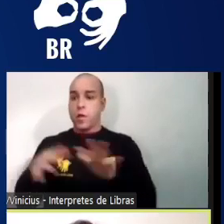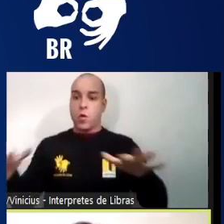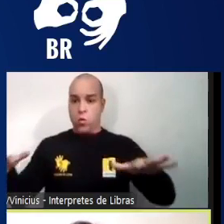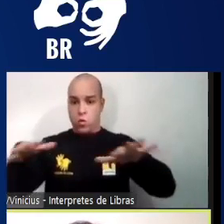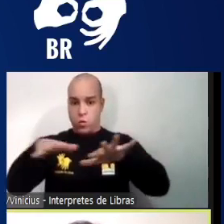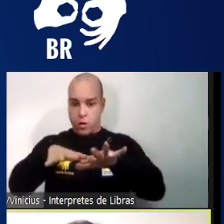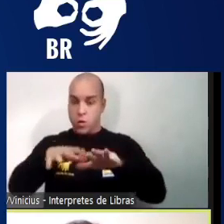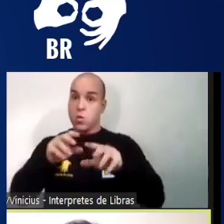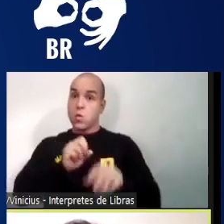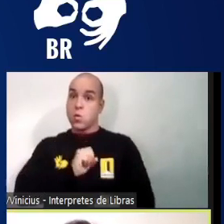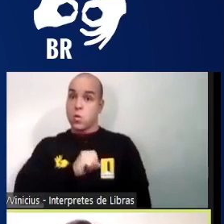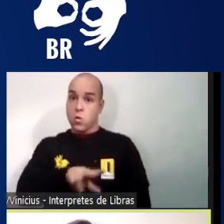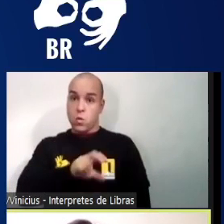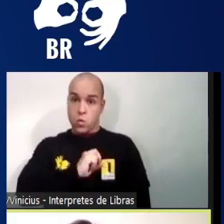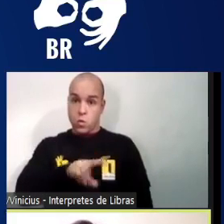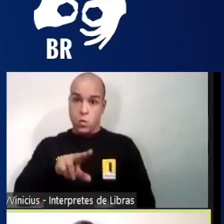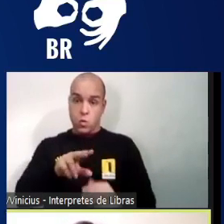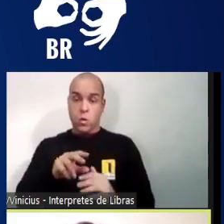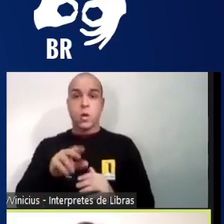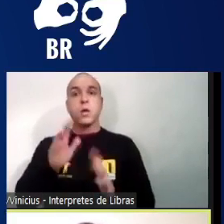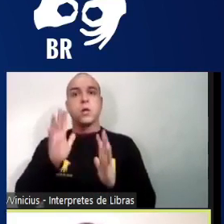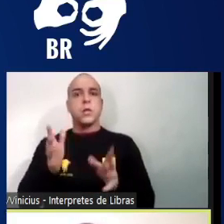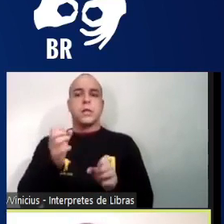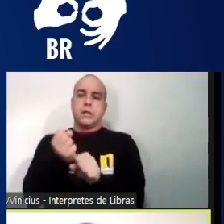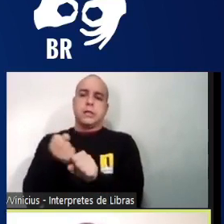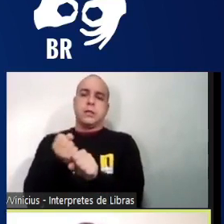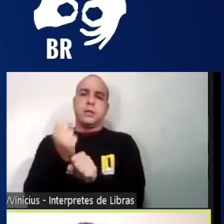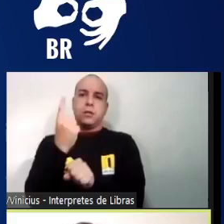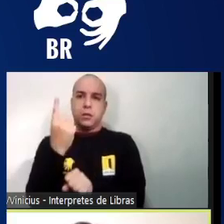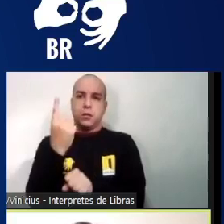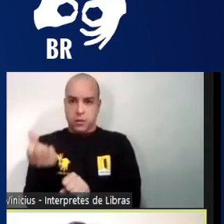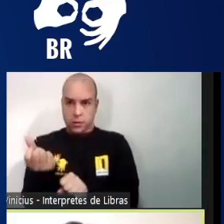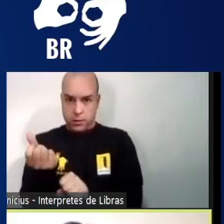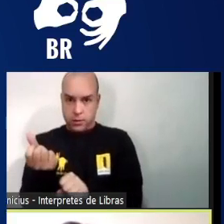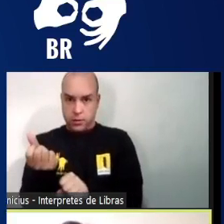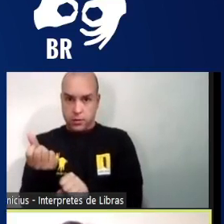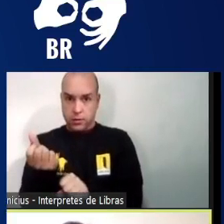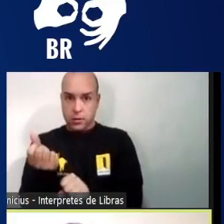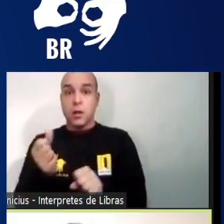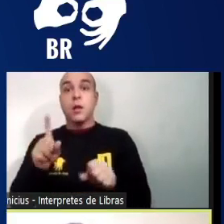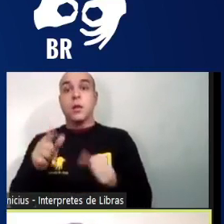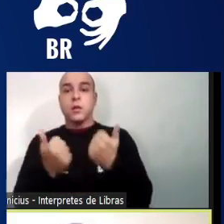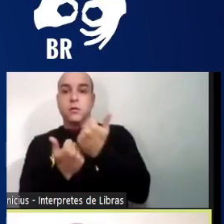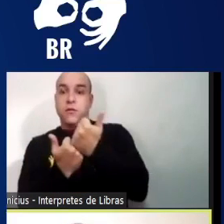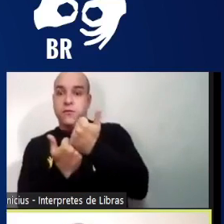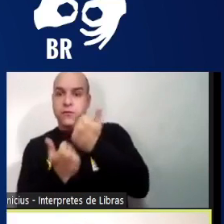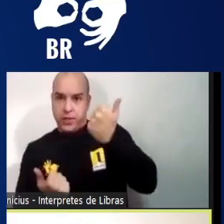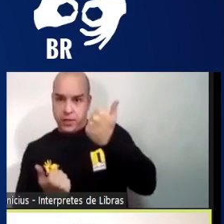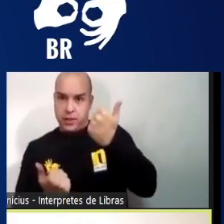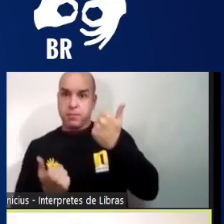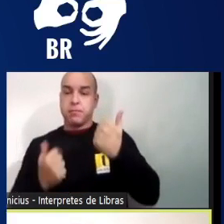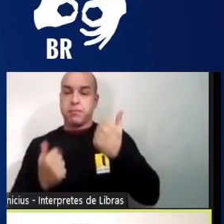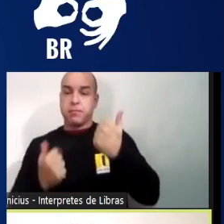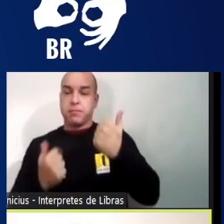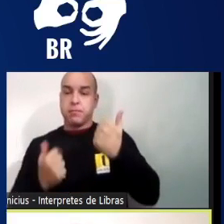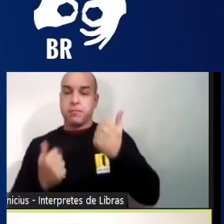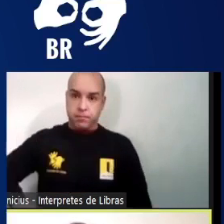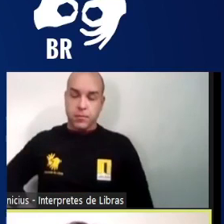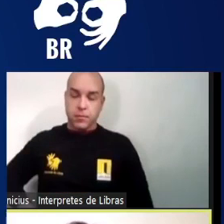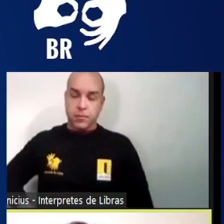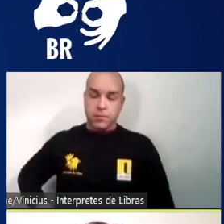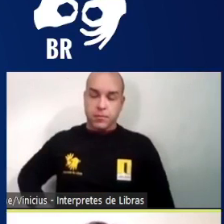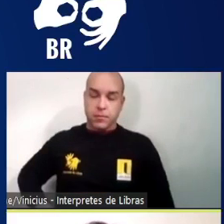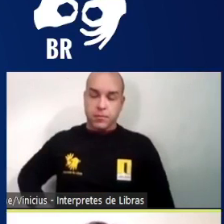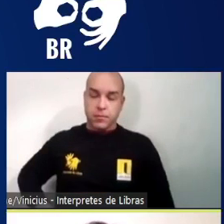há 16 anos. Vice-presidente da Associação Nacional de Emprego Apoiado. Coordenadora do Comitê